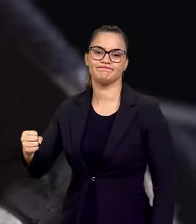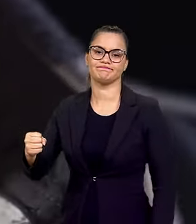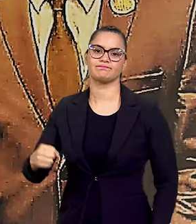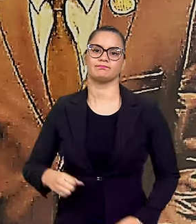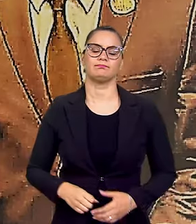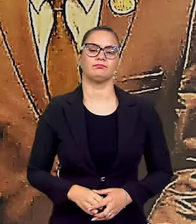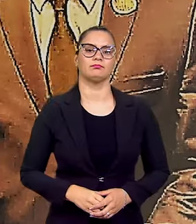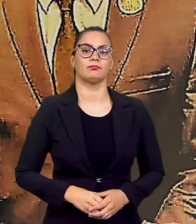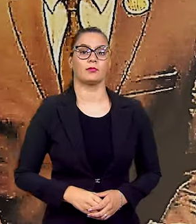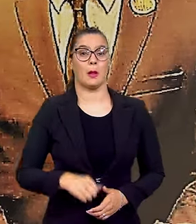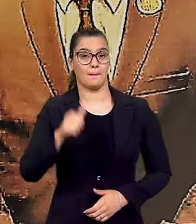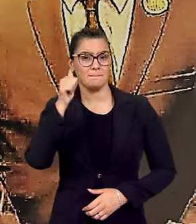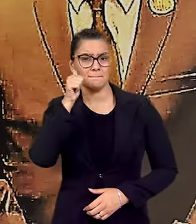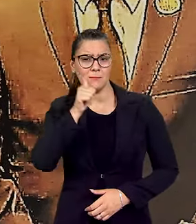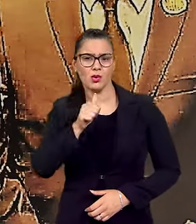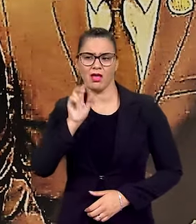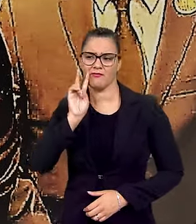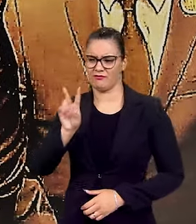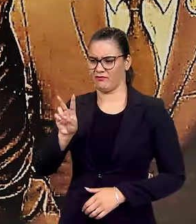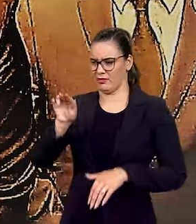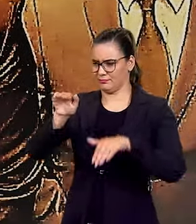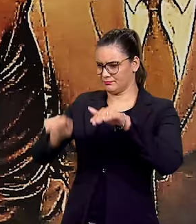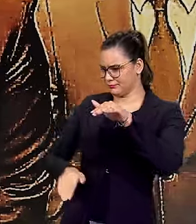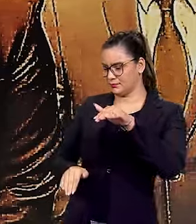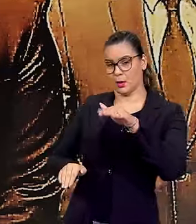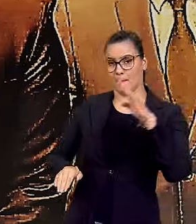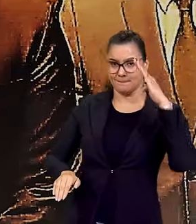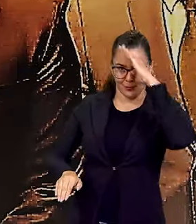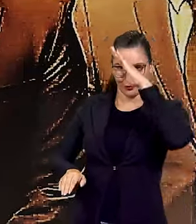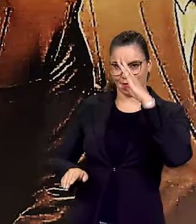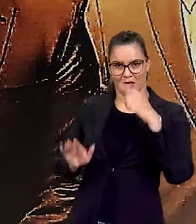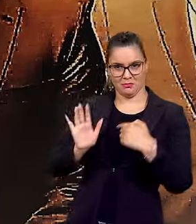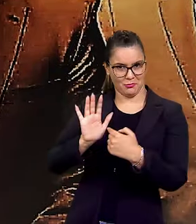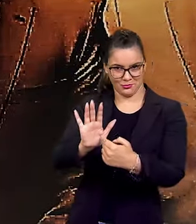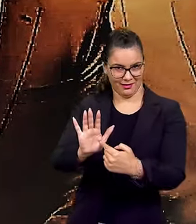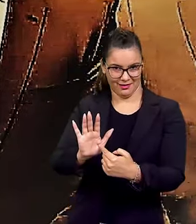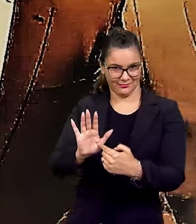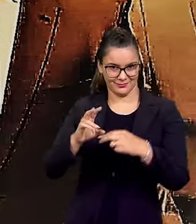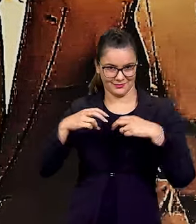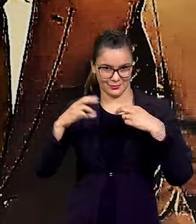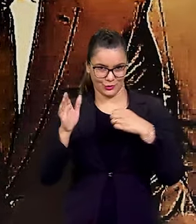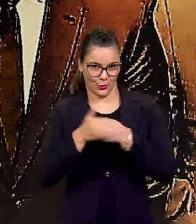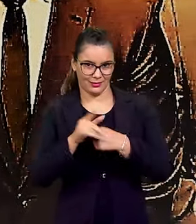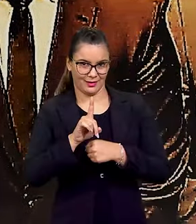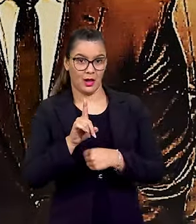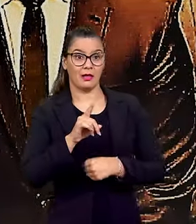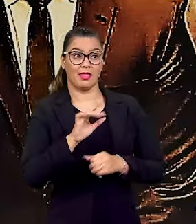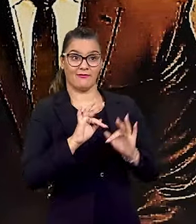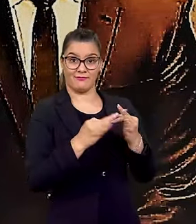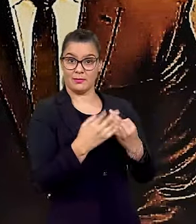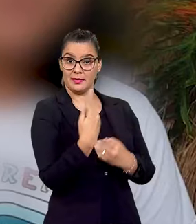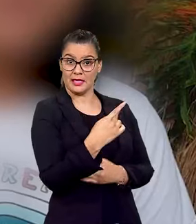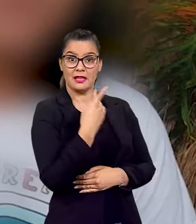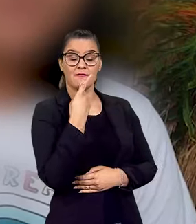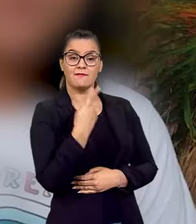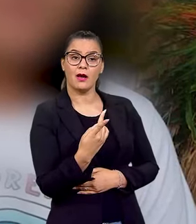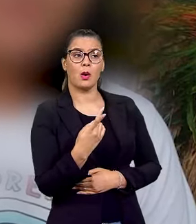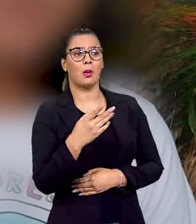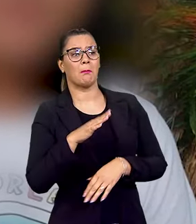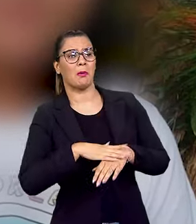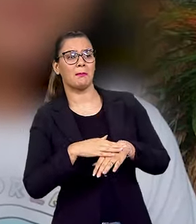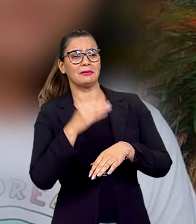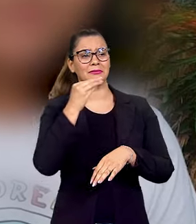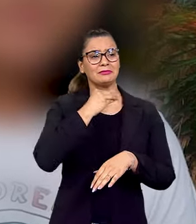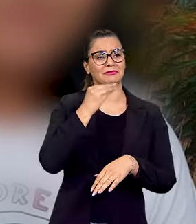crimes. Enxergar a mulher como inferior é algo que Bolsonaro nunca escondeu. Em relação à sua própria família, disse que no momento